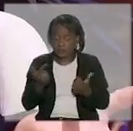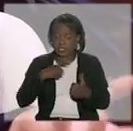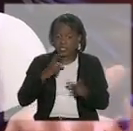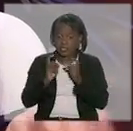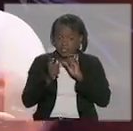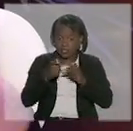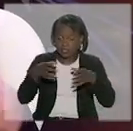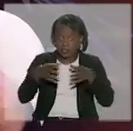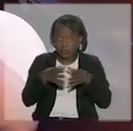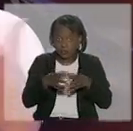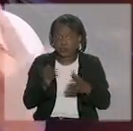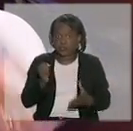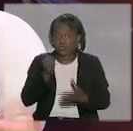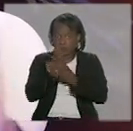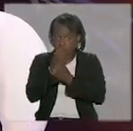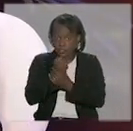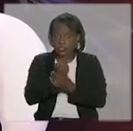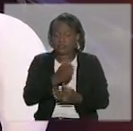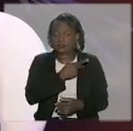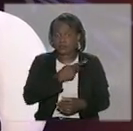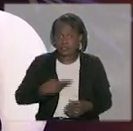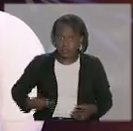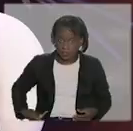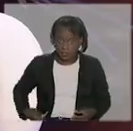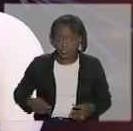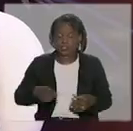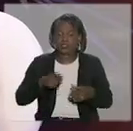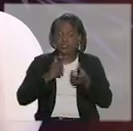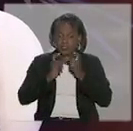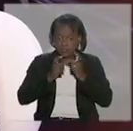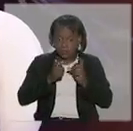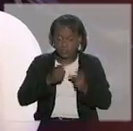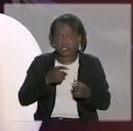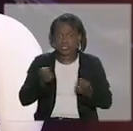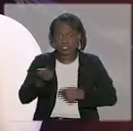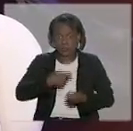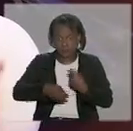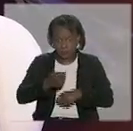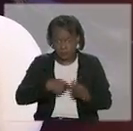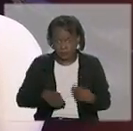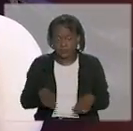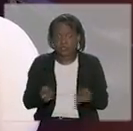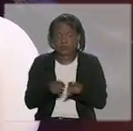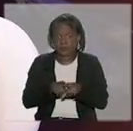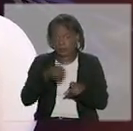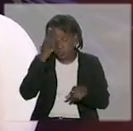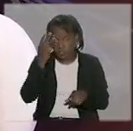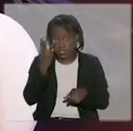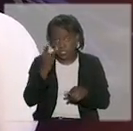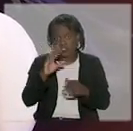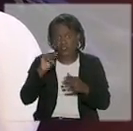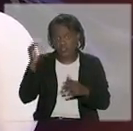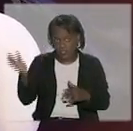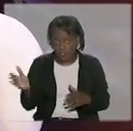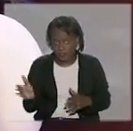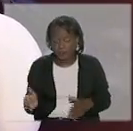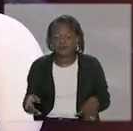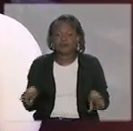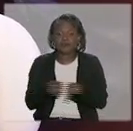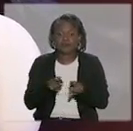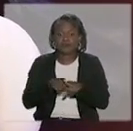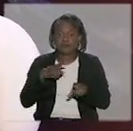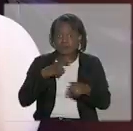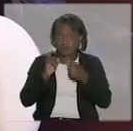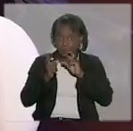de sustentabilidade que é presidido pelo nosso presidente do conselho de administração e mais 3 membros externos. E temos o